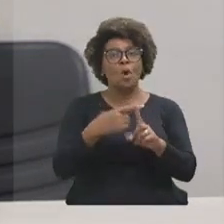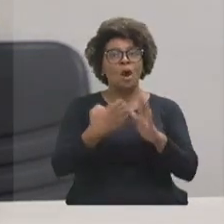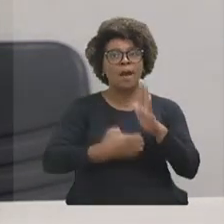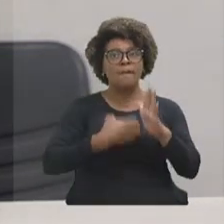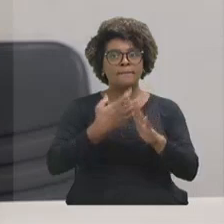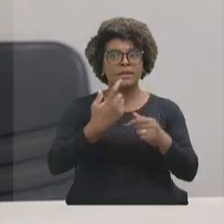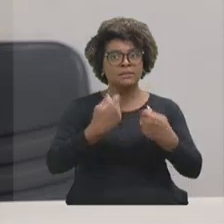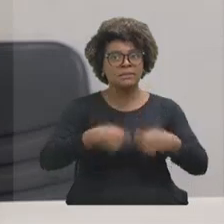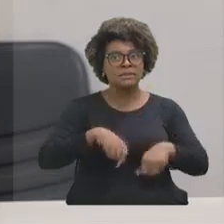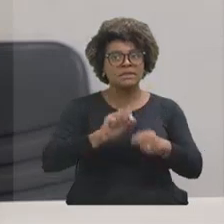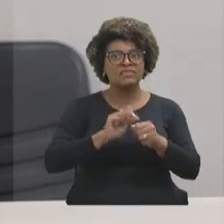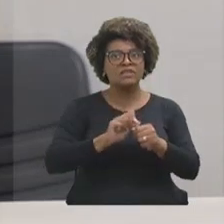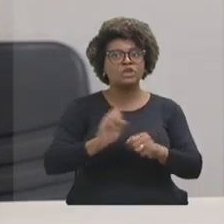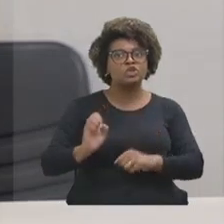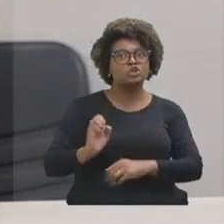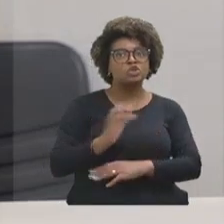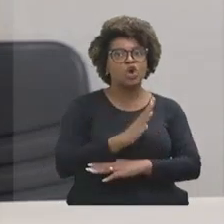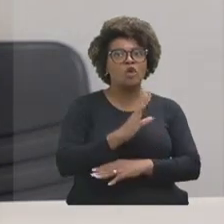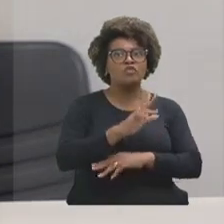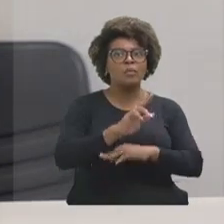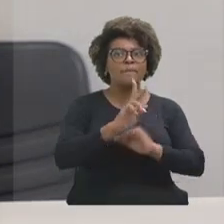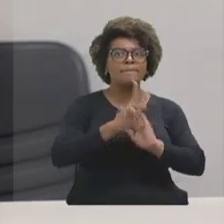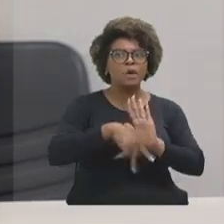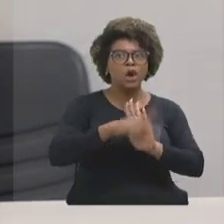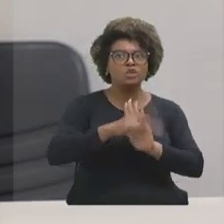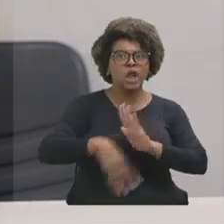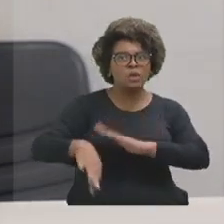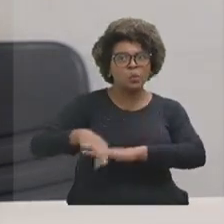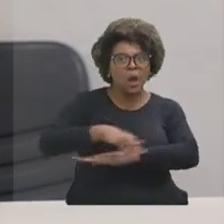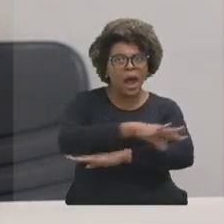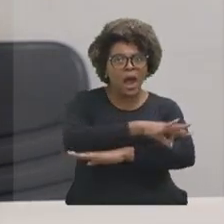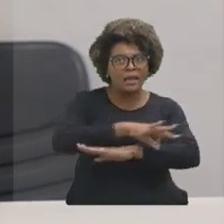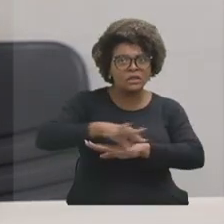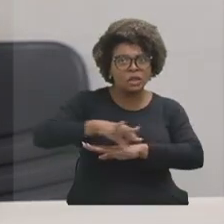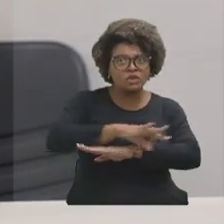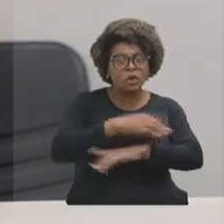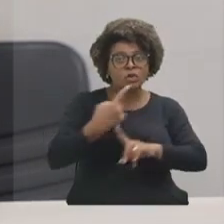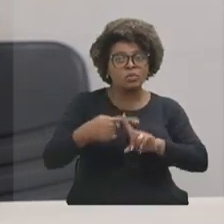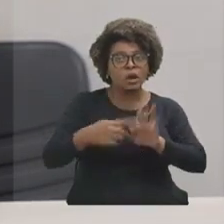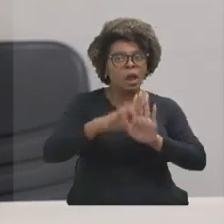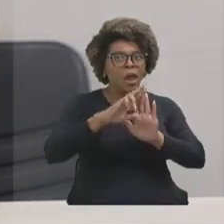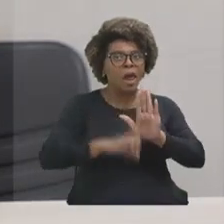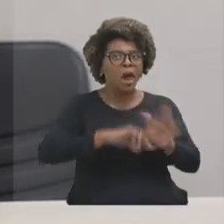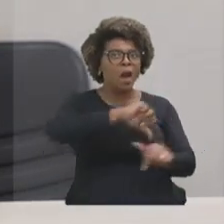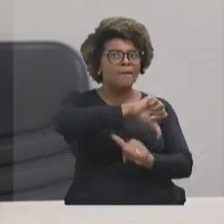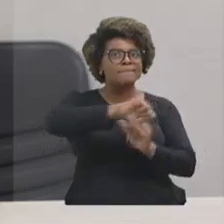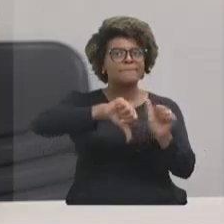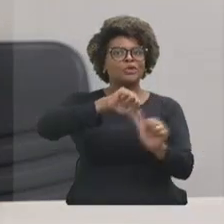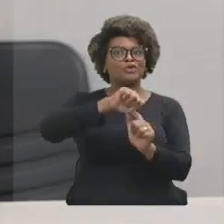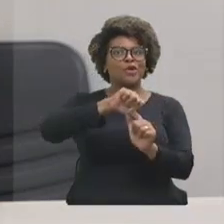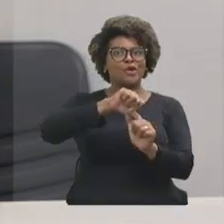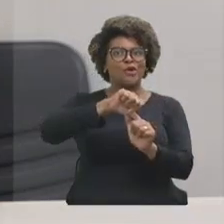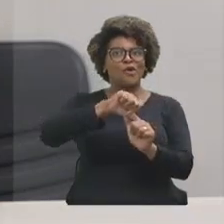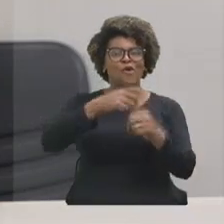arquitetônicos e complementares é porque as regras foram renovadas para que a obra já começa mas não precisa de um novo processo